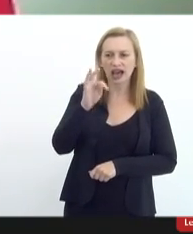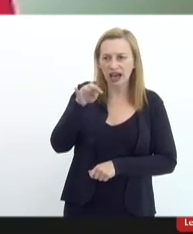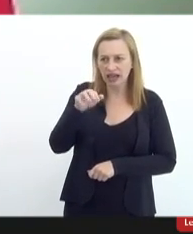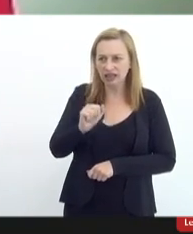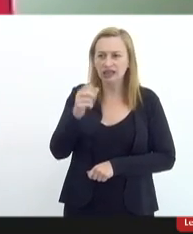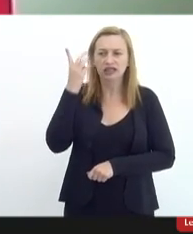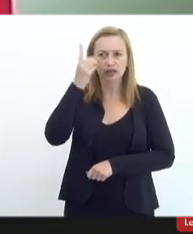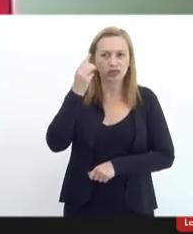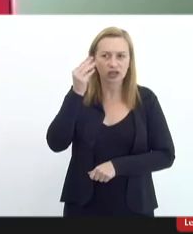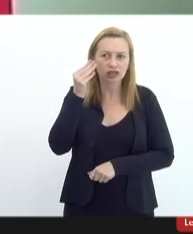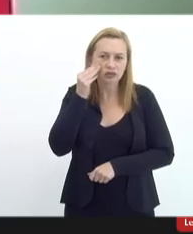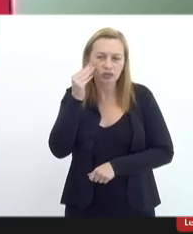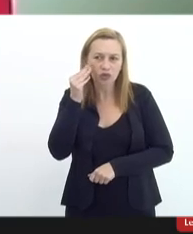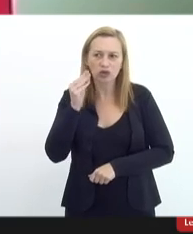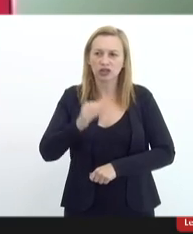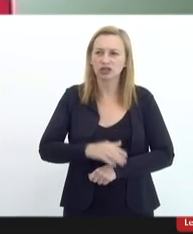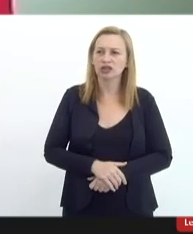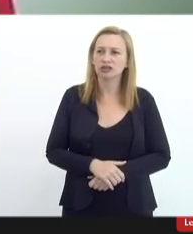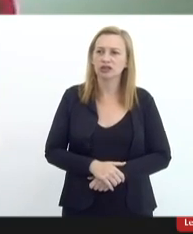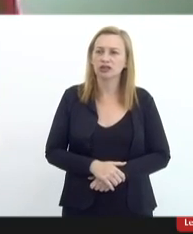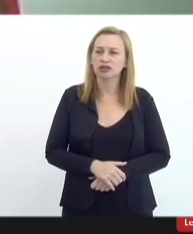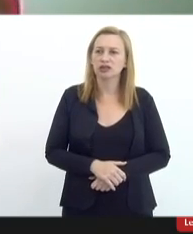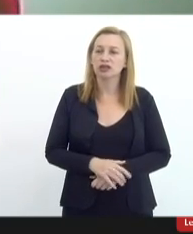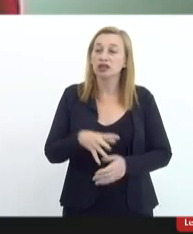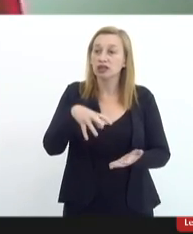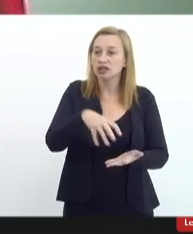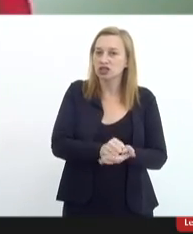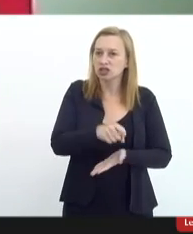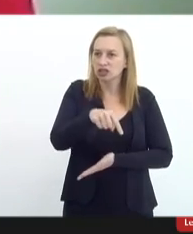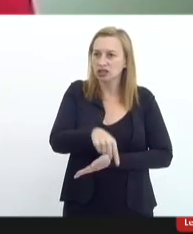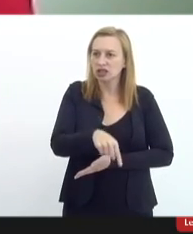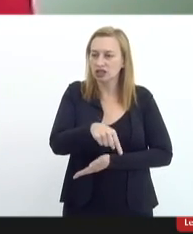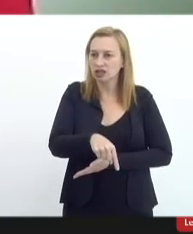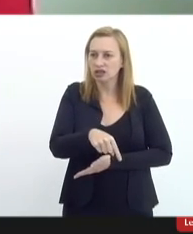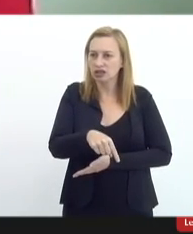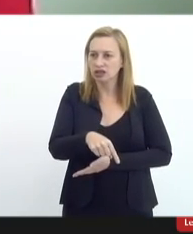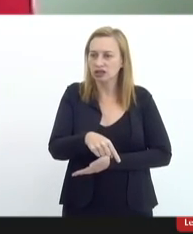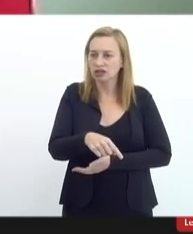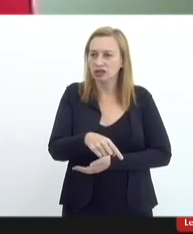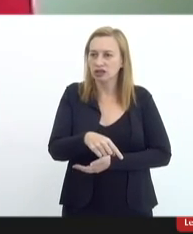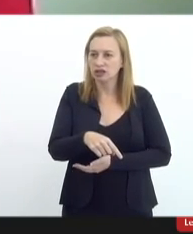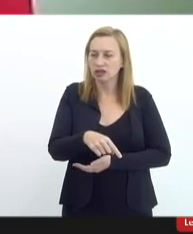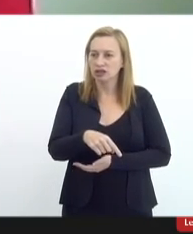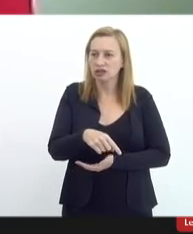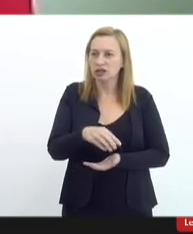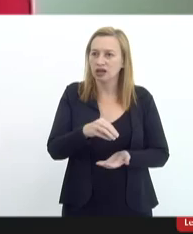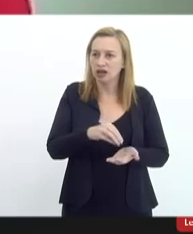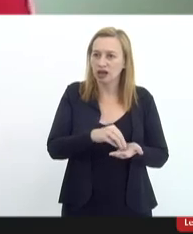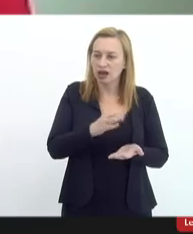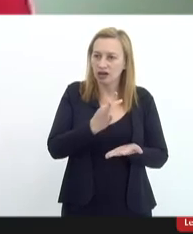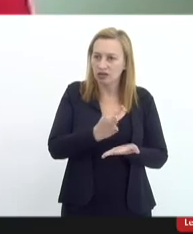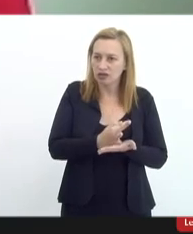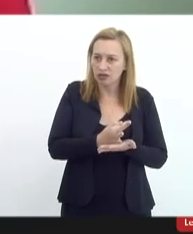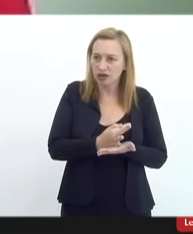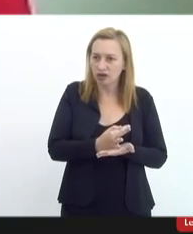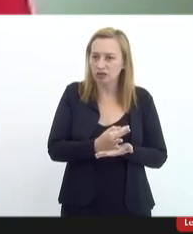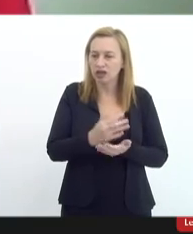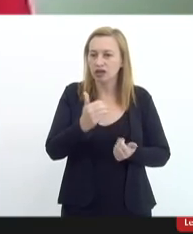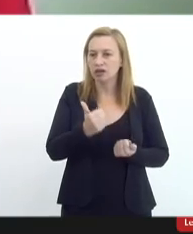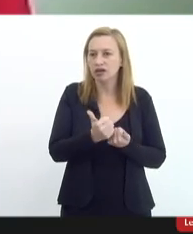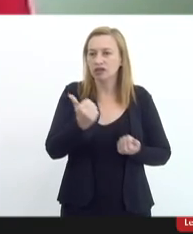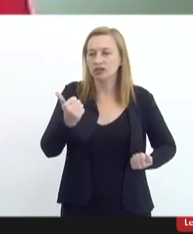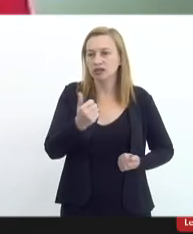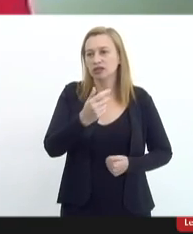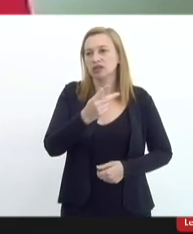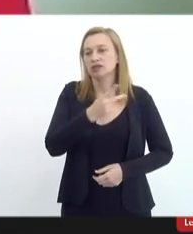Nunes, deputada Mônica Francisco, registrando aqui a ausência justificada da vice-presidente deputada Tia